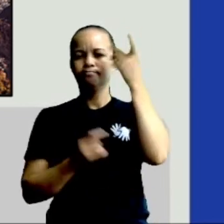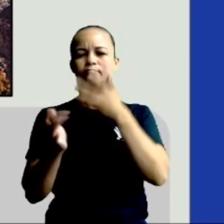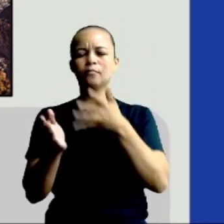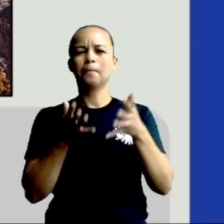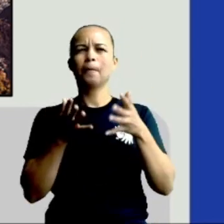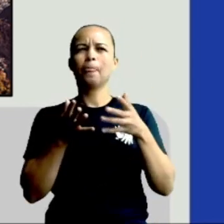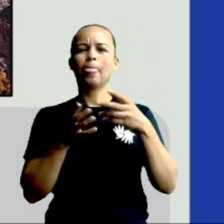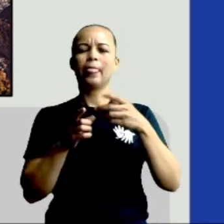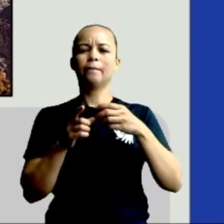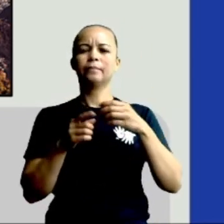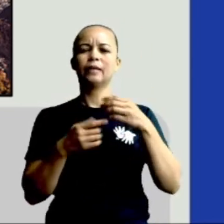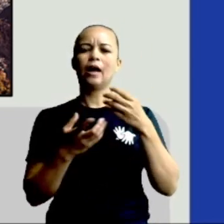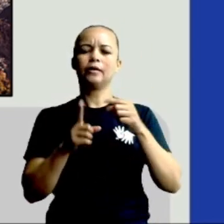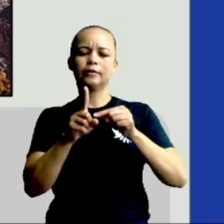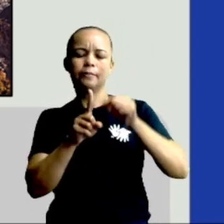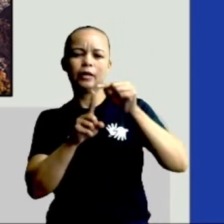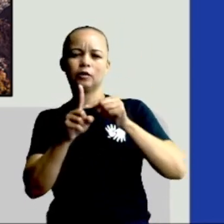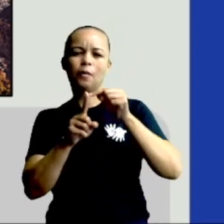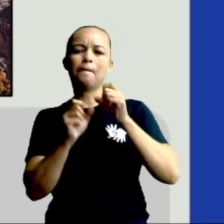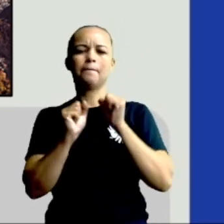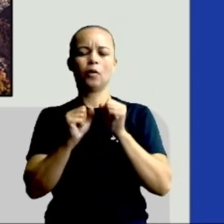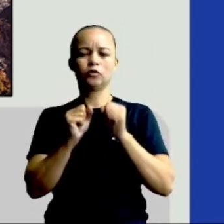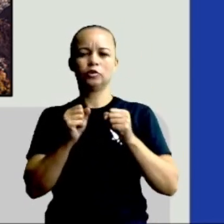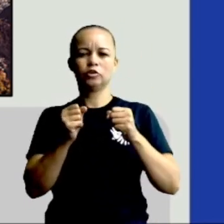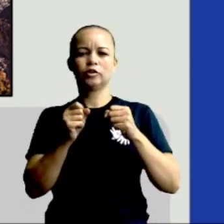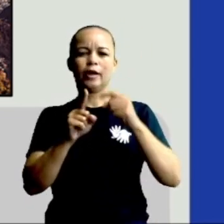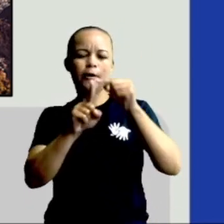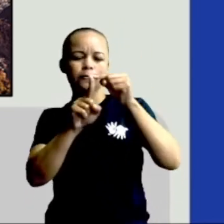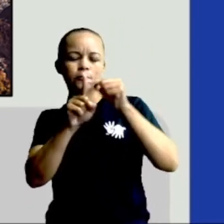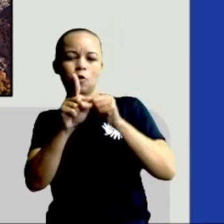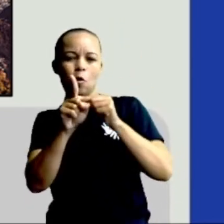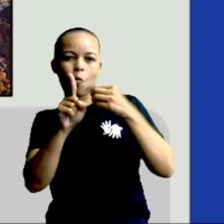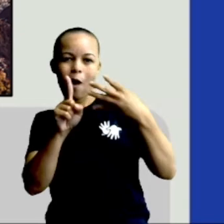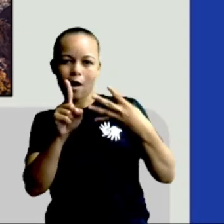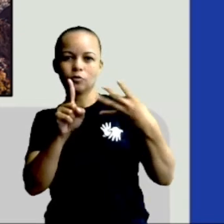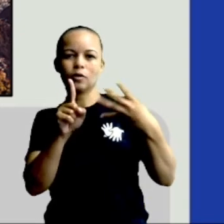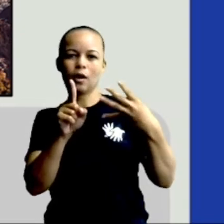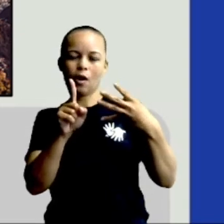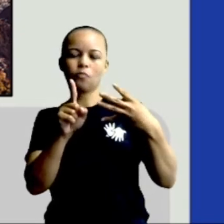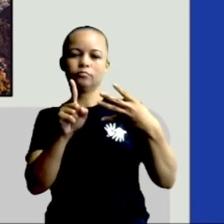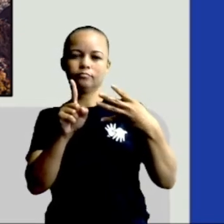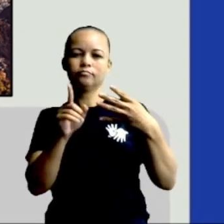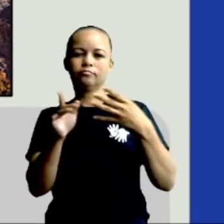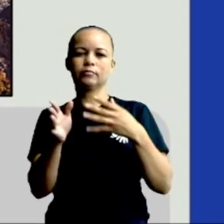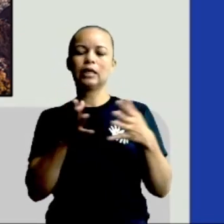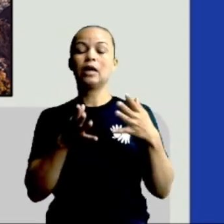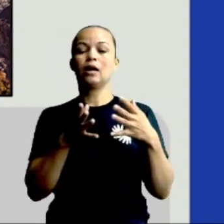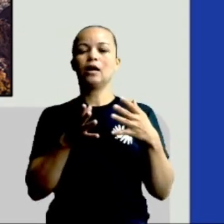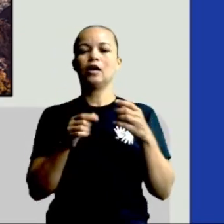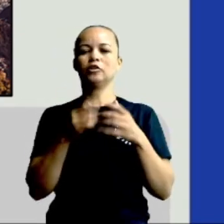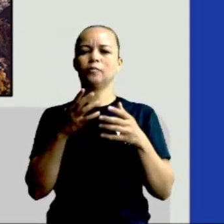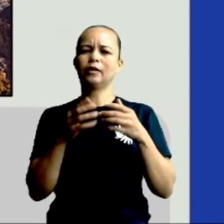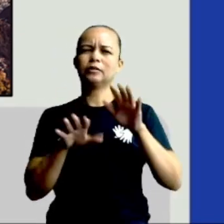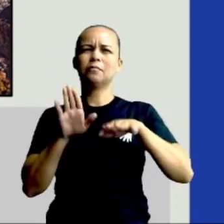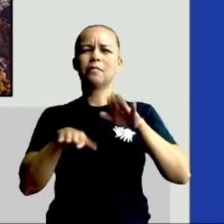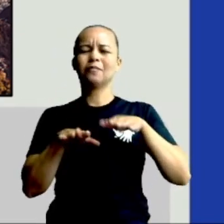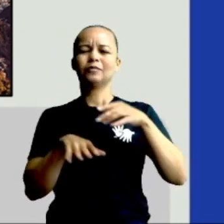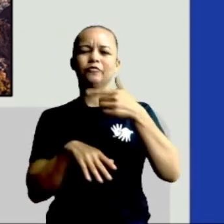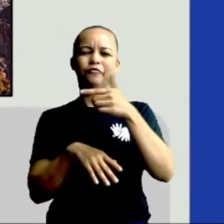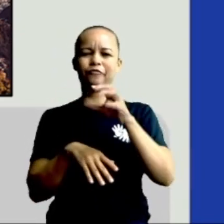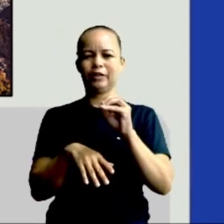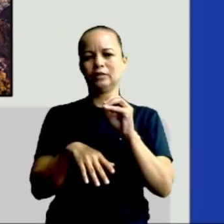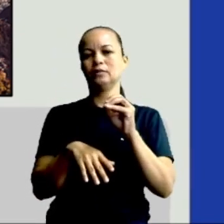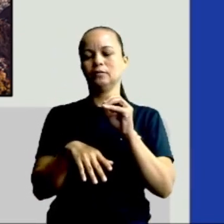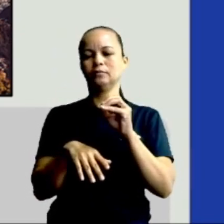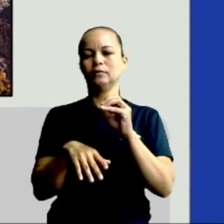as temperaturas podem chegar a 4 graus negativos, abaixo de zero. As máximas chegam a 20. Todos os